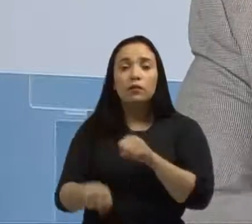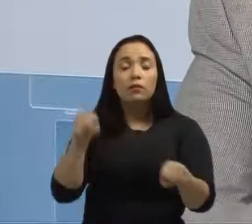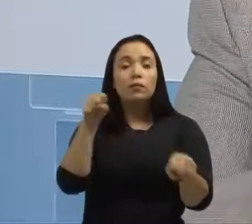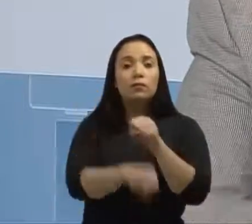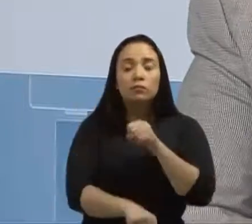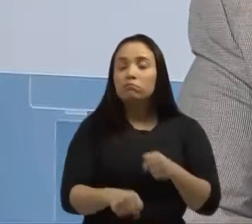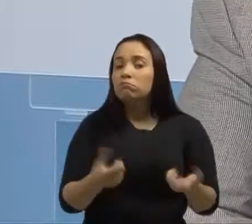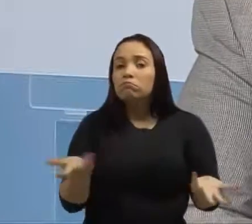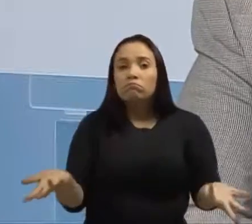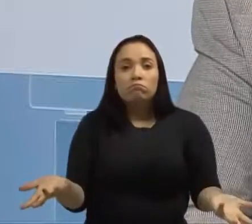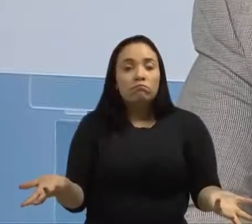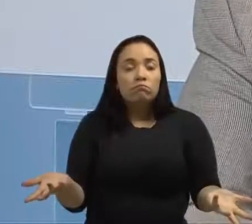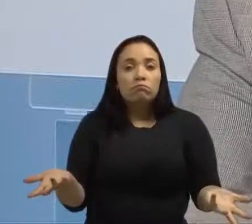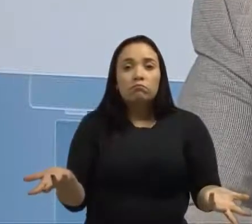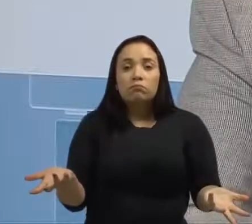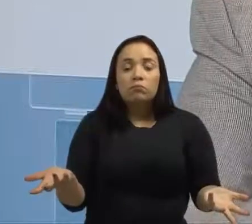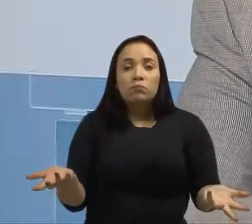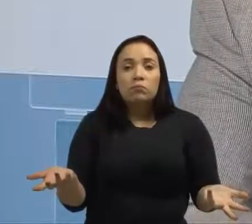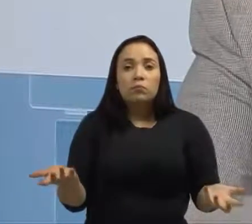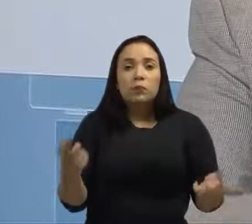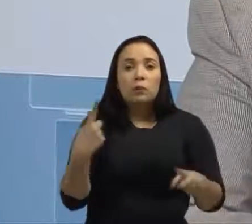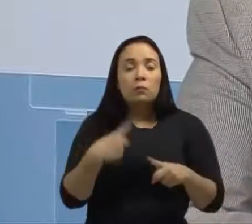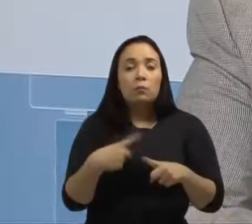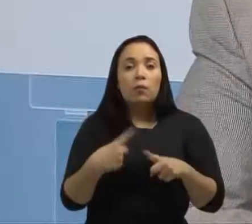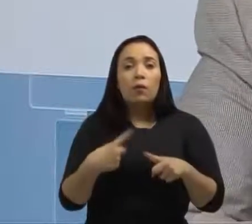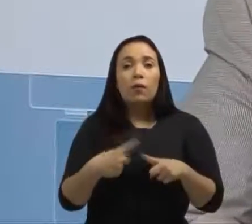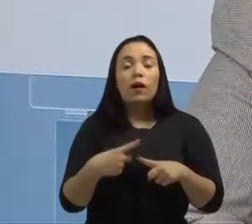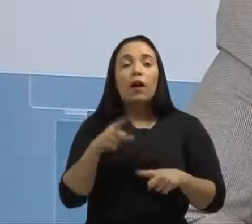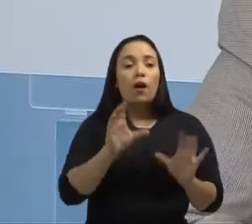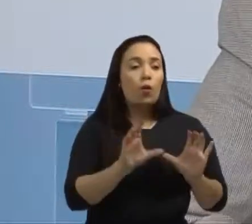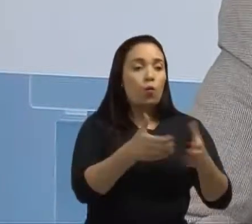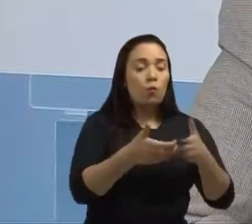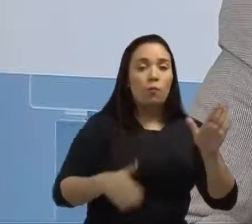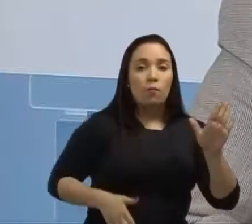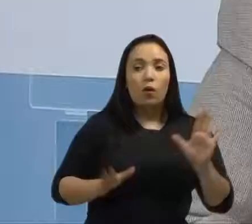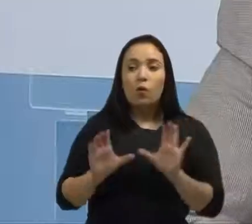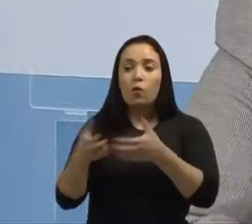simplesmente assassinadas por estarem no meio de uma guerra de facções.